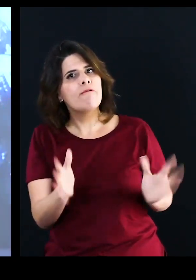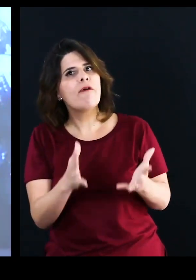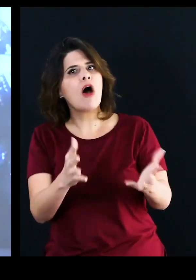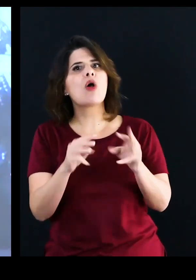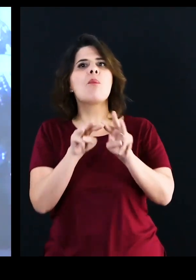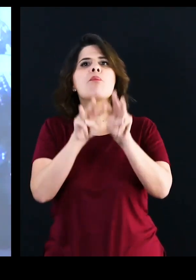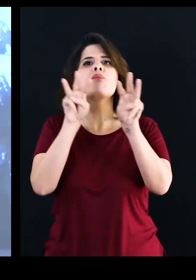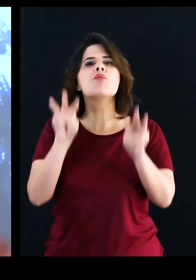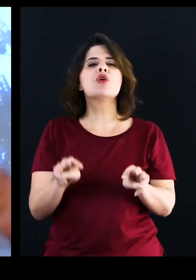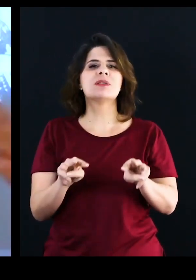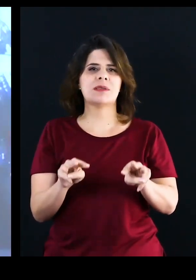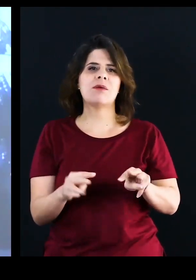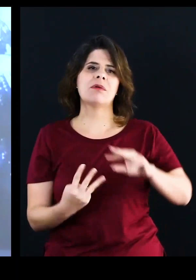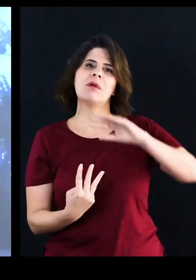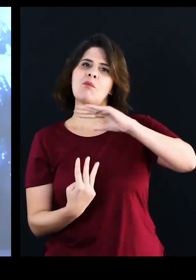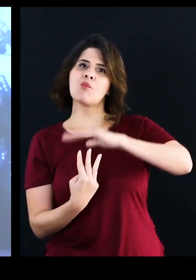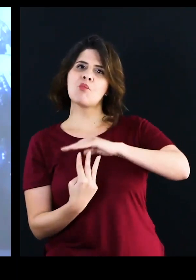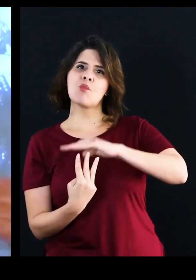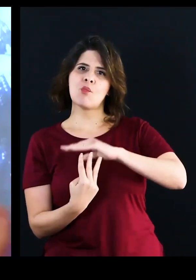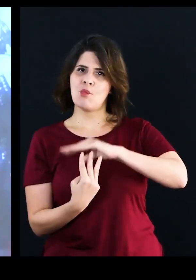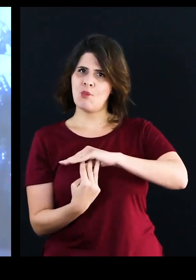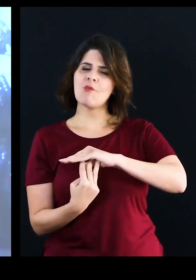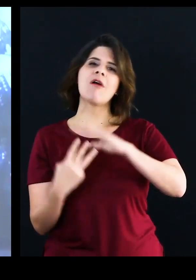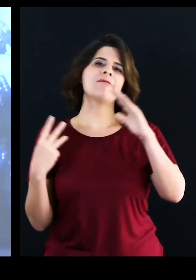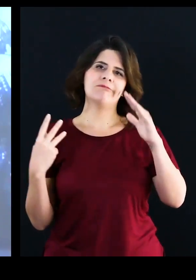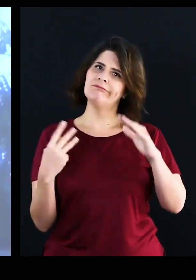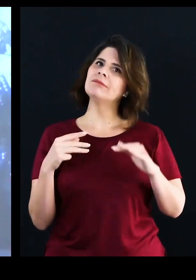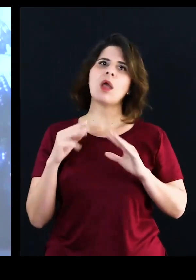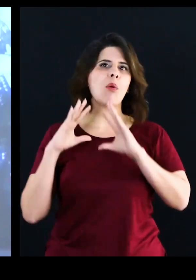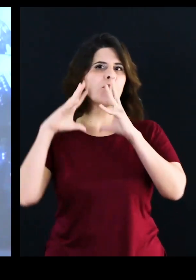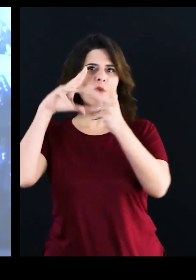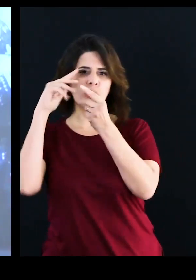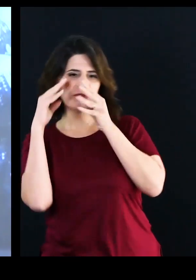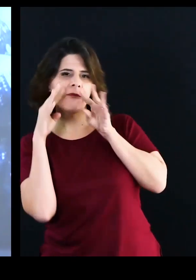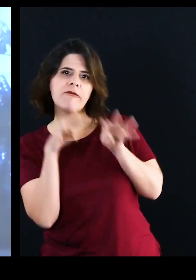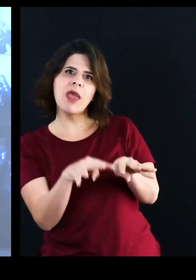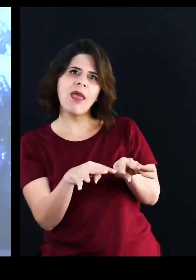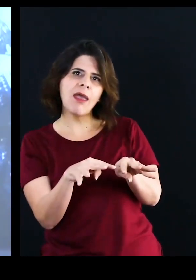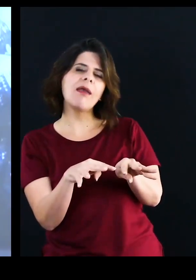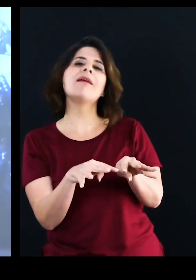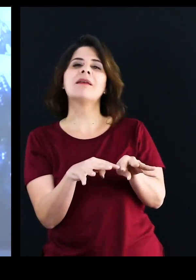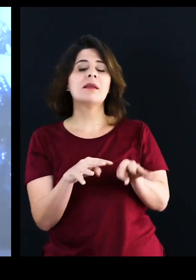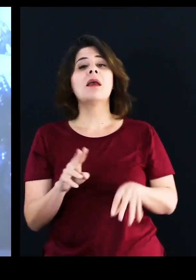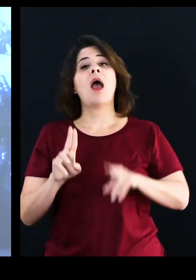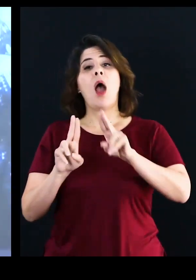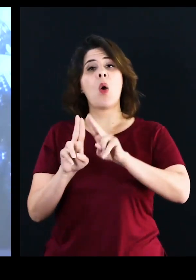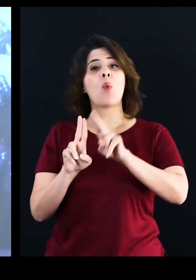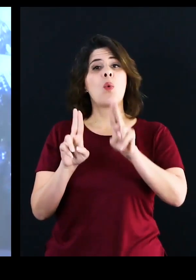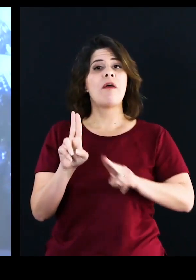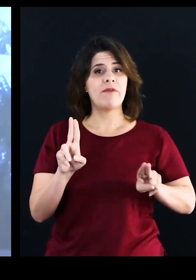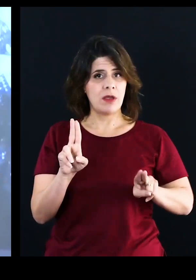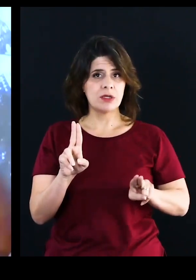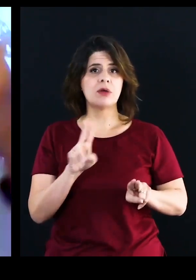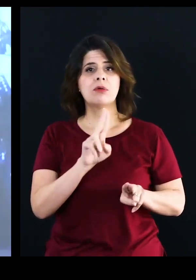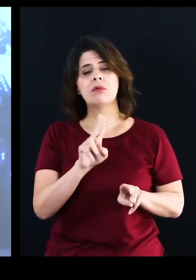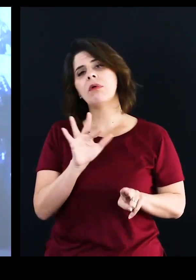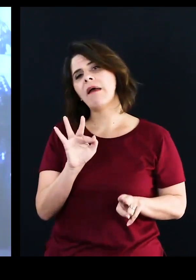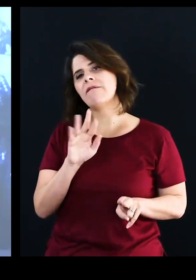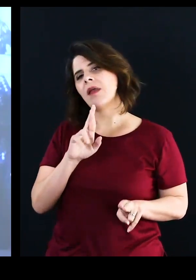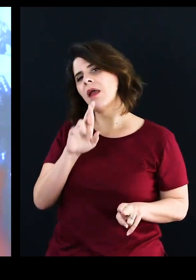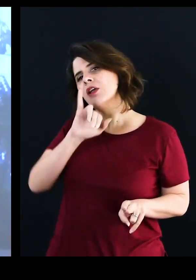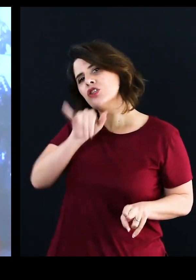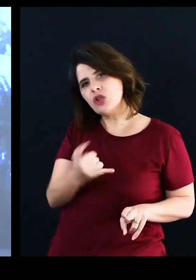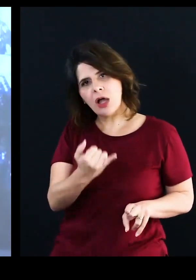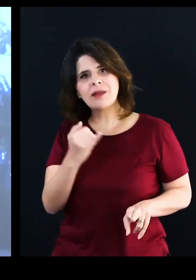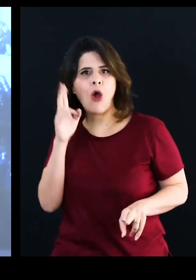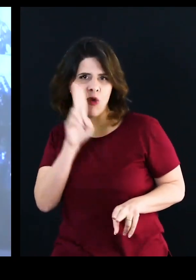um ícone do país perante o mundo. A UFRJ é a instituição universitária super tradicional, está entre as